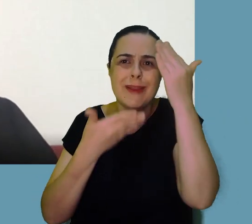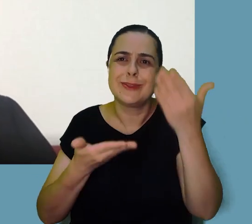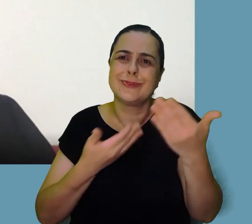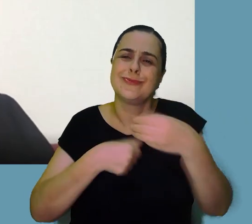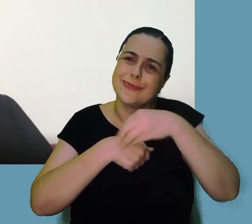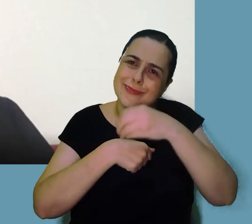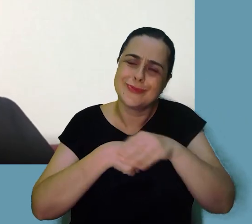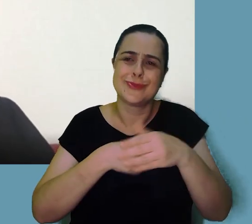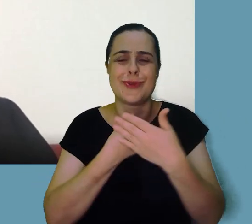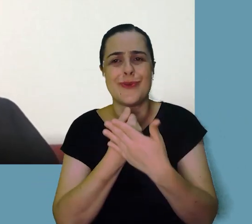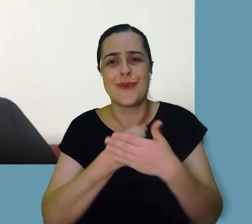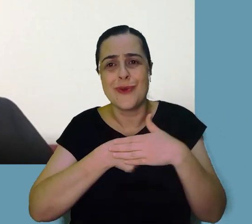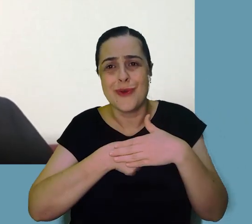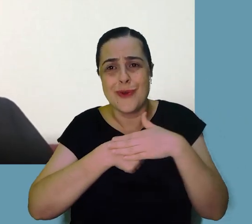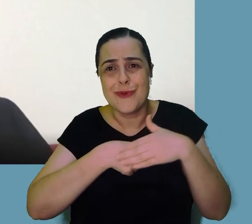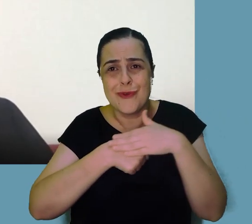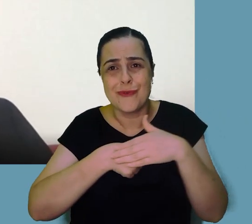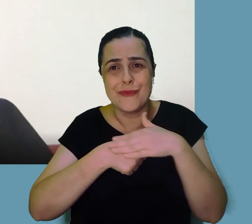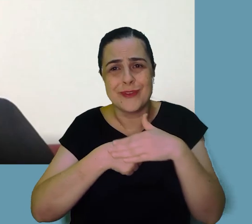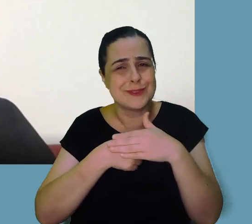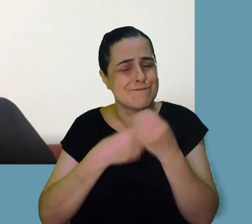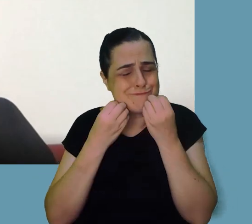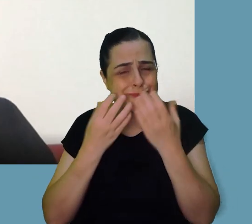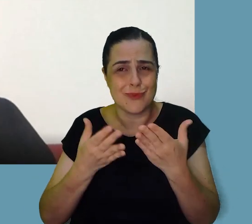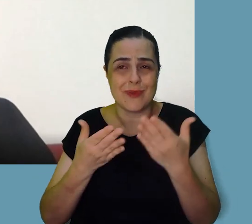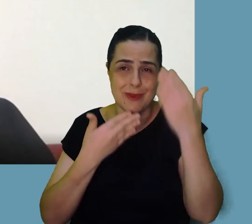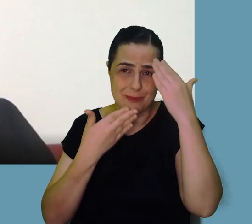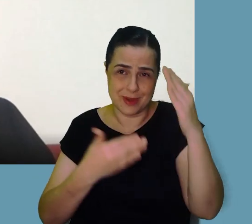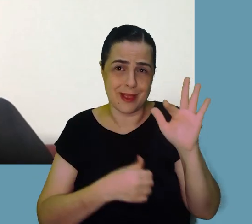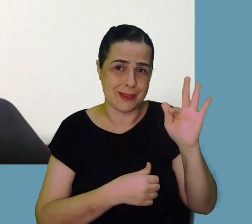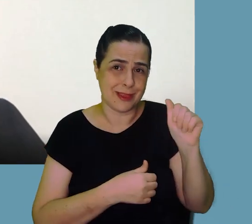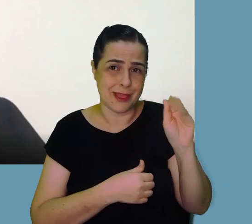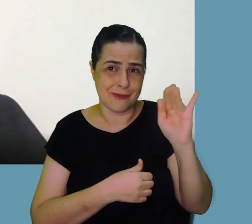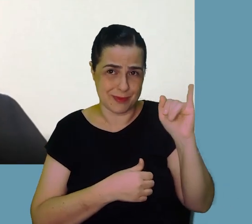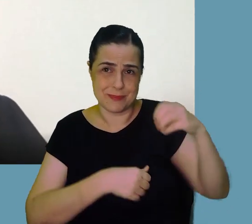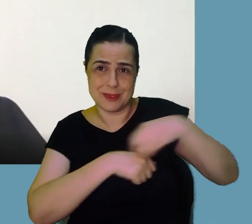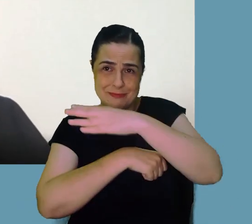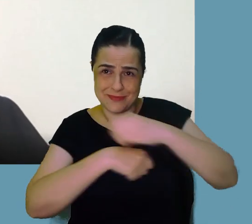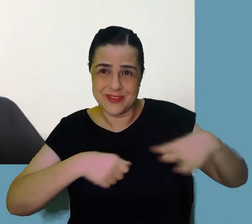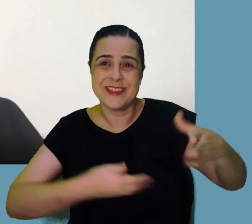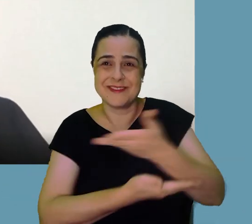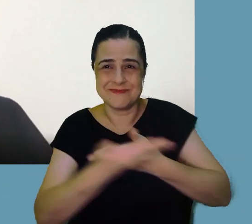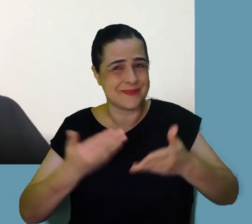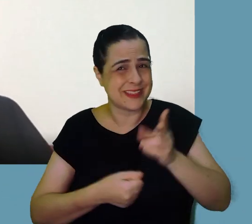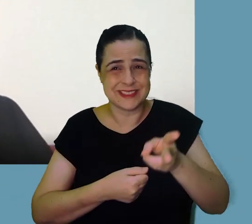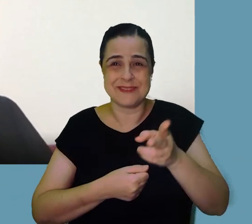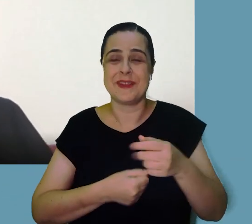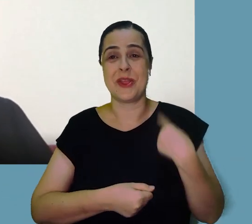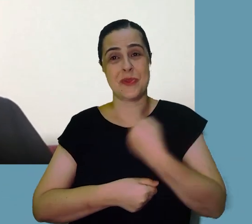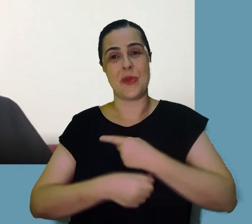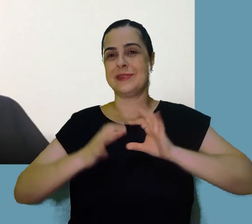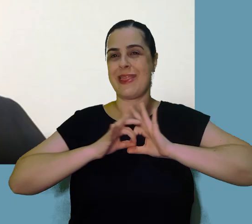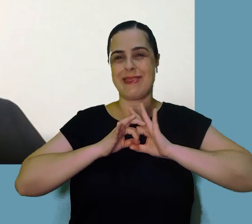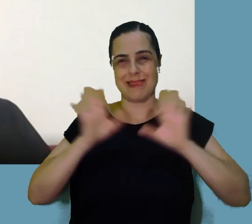conversa, deixar aqui meu obrigado também sempre para a Fabi, que media esses encontros, dizer que a gente também está à disposição,